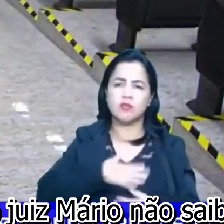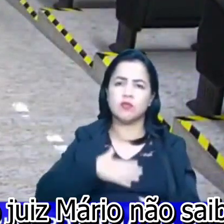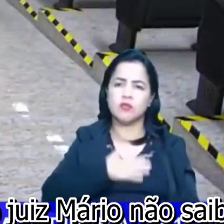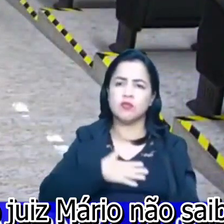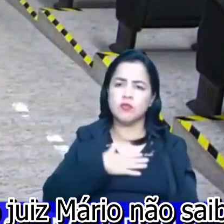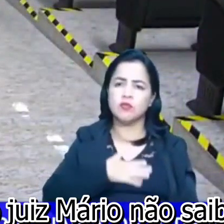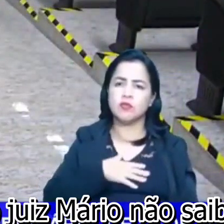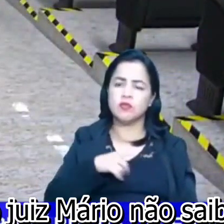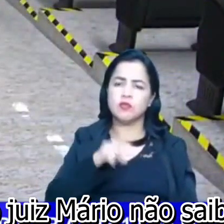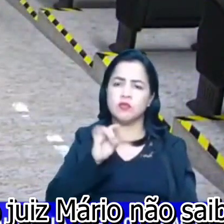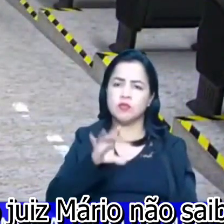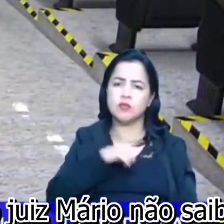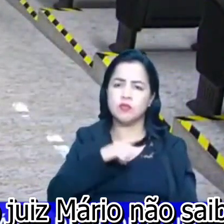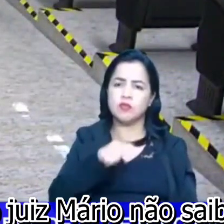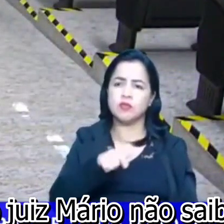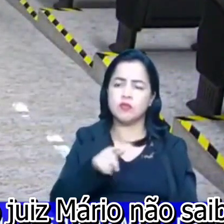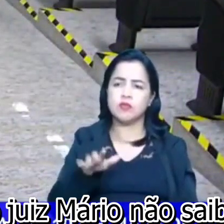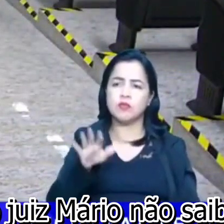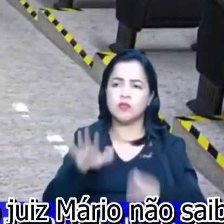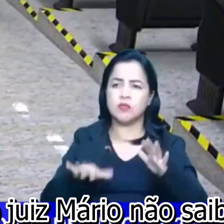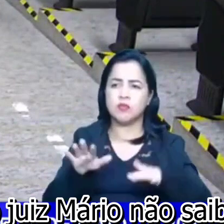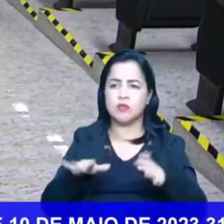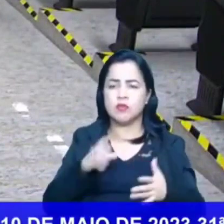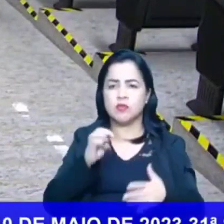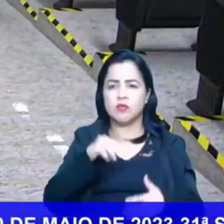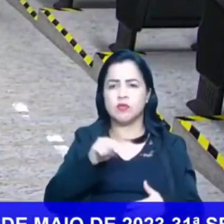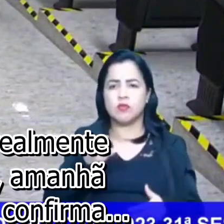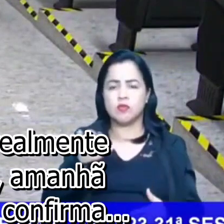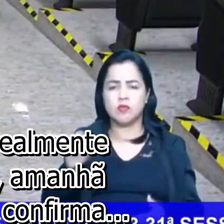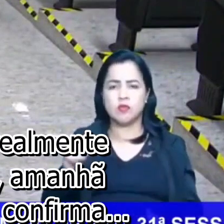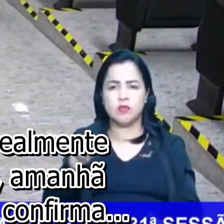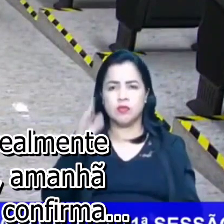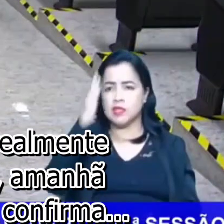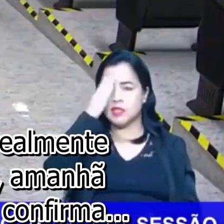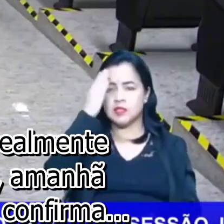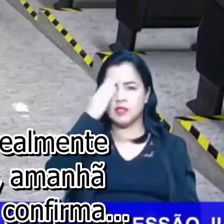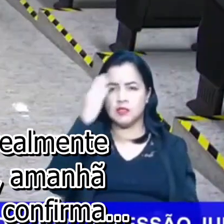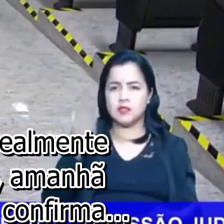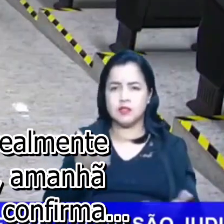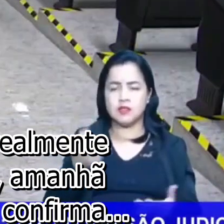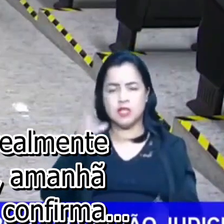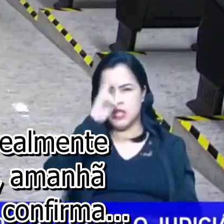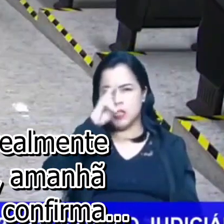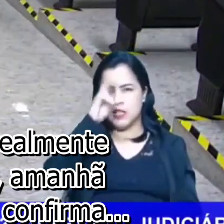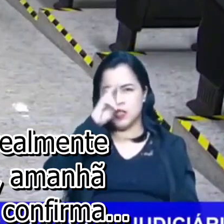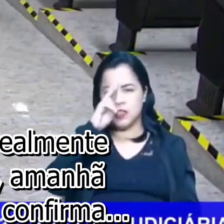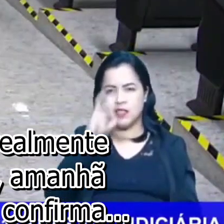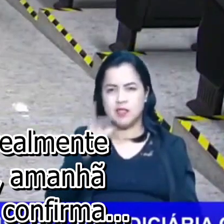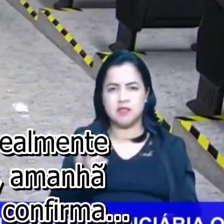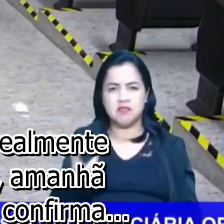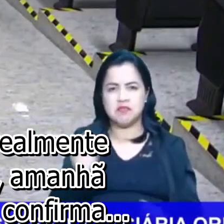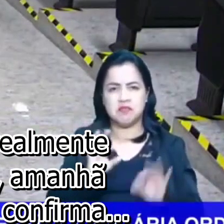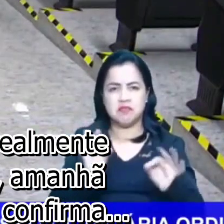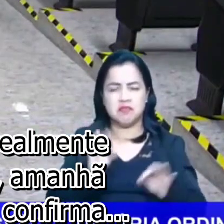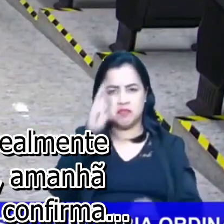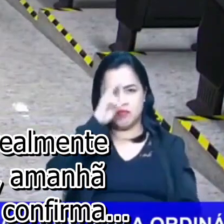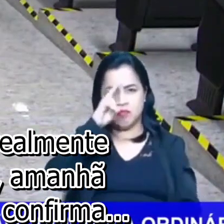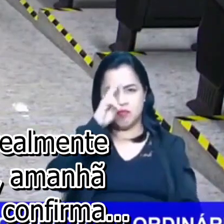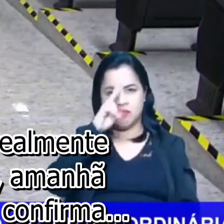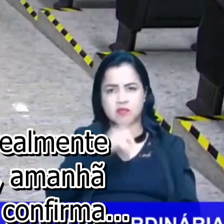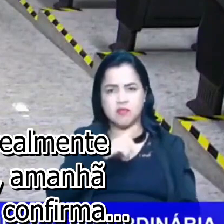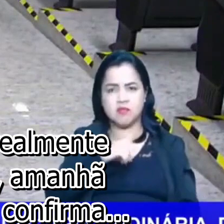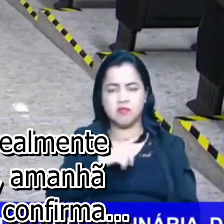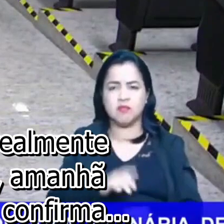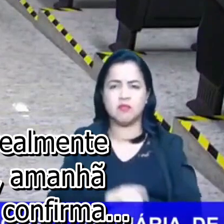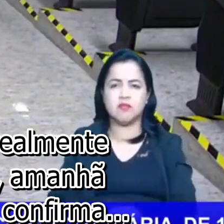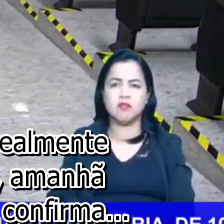de ouvir sobre esse precedente porque dele. Talvez o juiz Mário não saiba agora esse precedente. Eu não me recordo. Ok. Presidente. Então eu vou fazer o seguinte. Eu